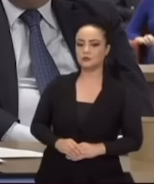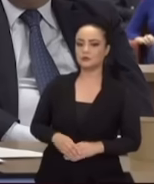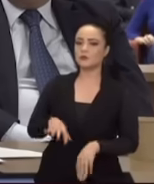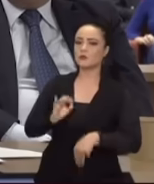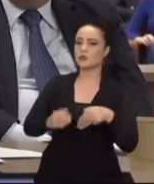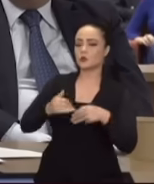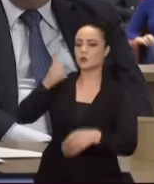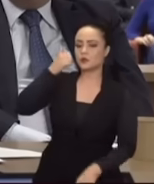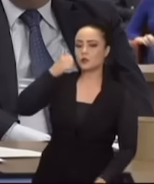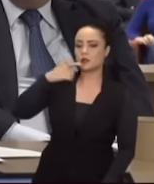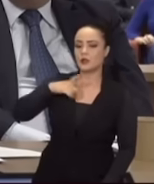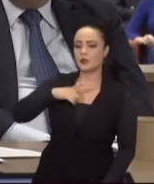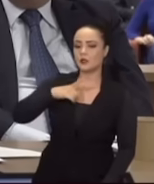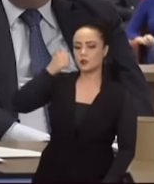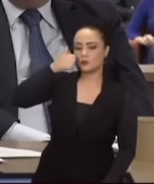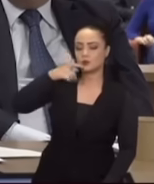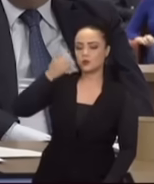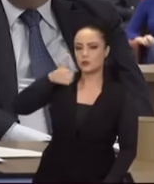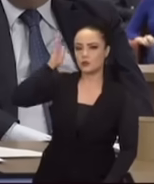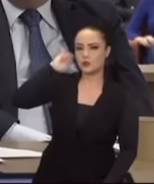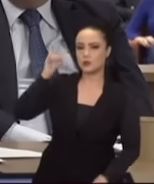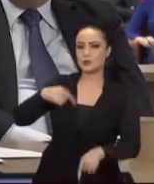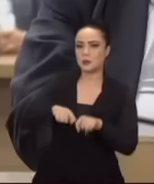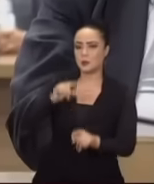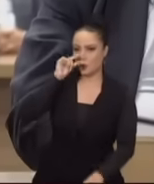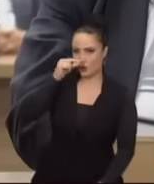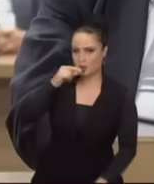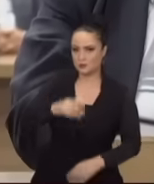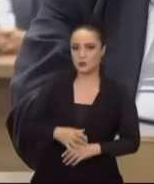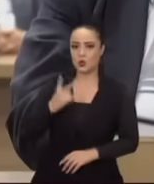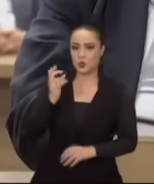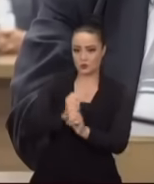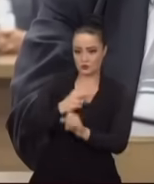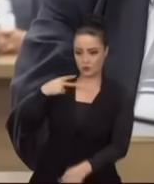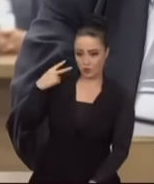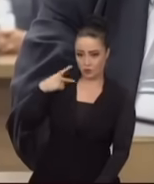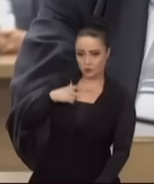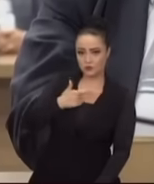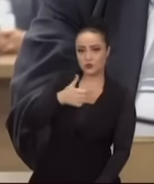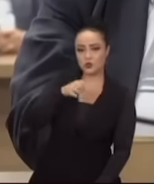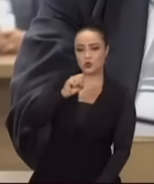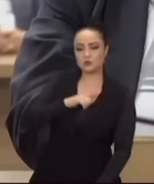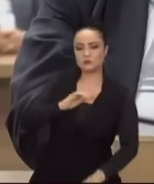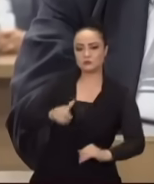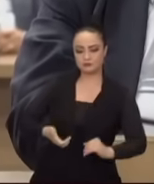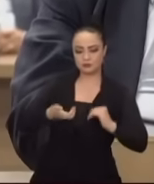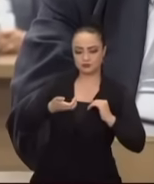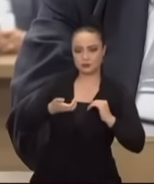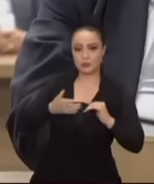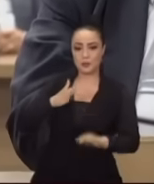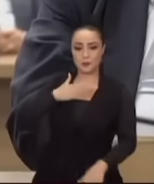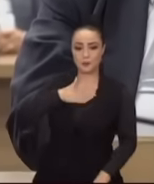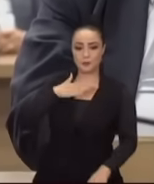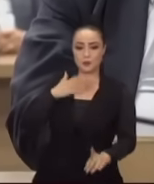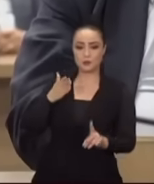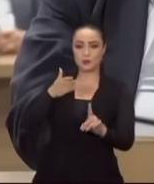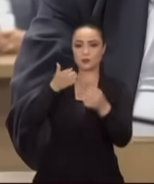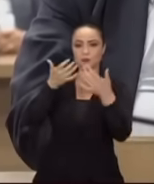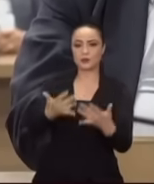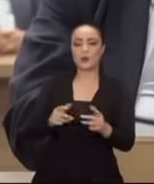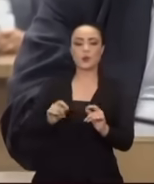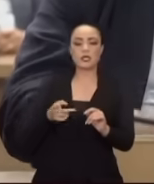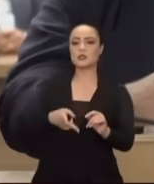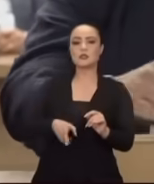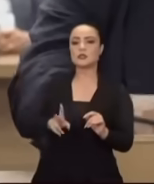Fux, senhor Paulo Gonet. Eu fiquei 2 anos como vereador e 28 como parlamentar. A minha retórica sempre